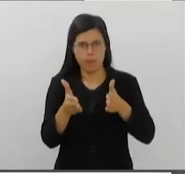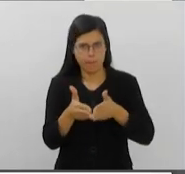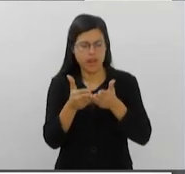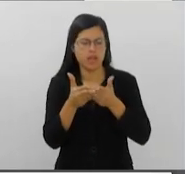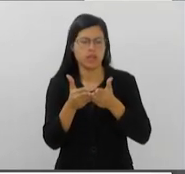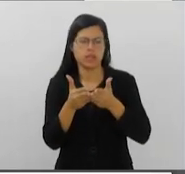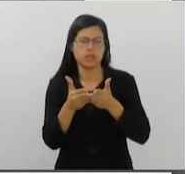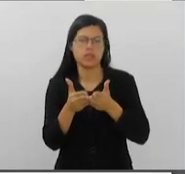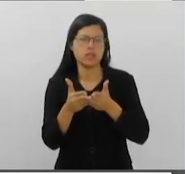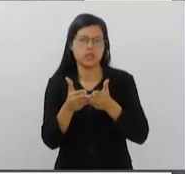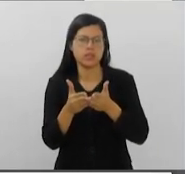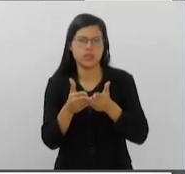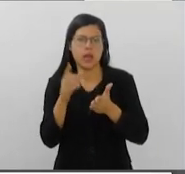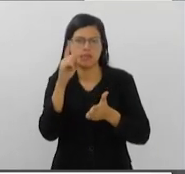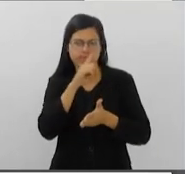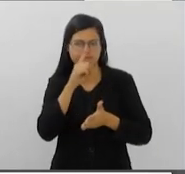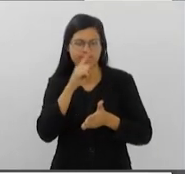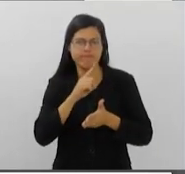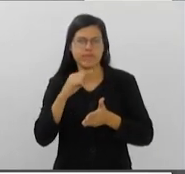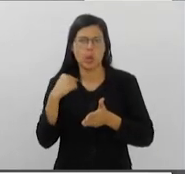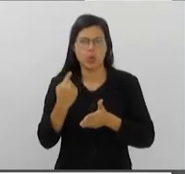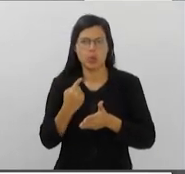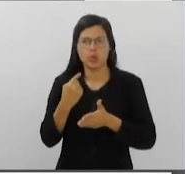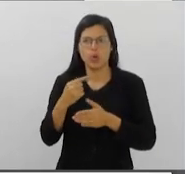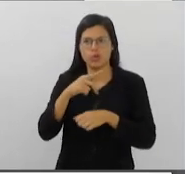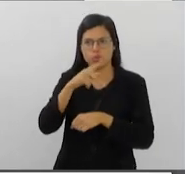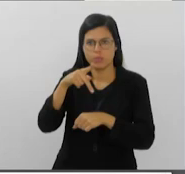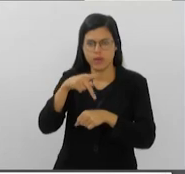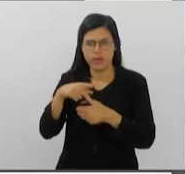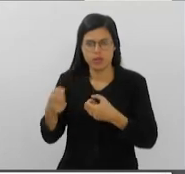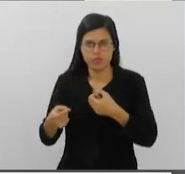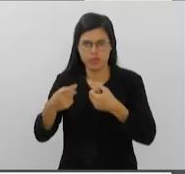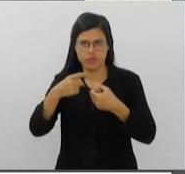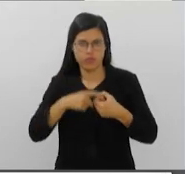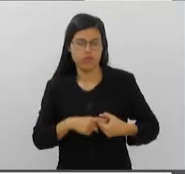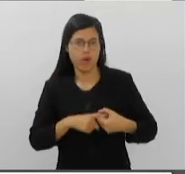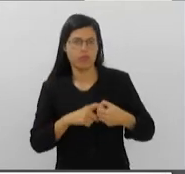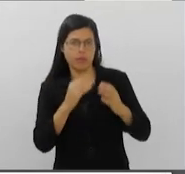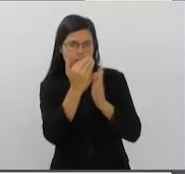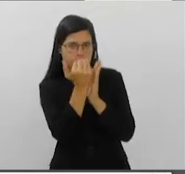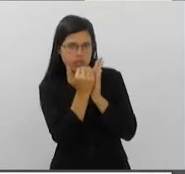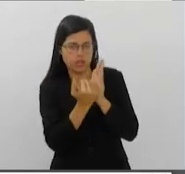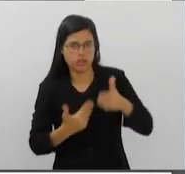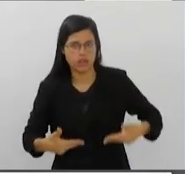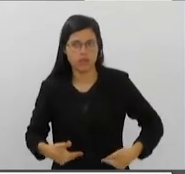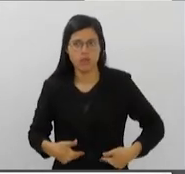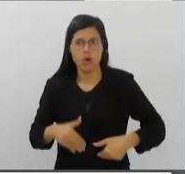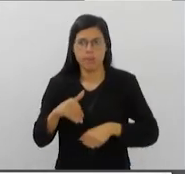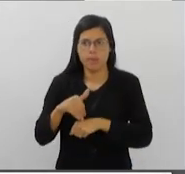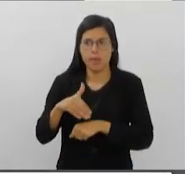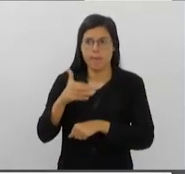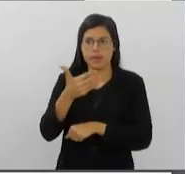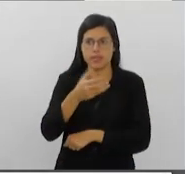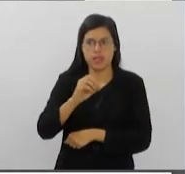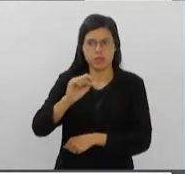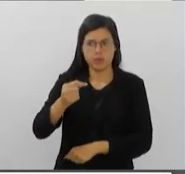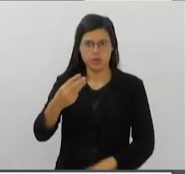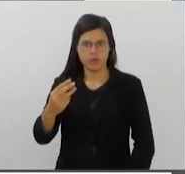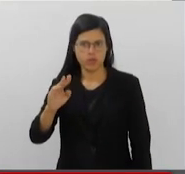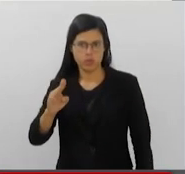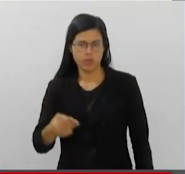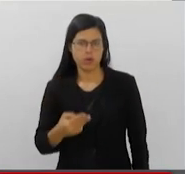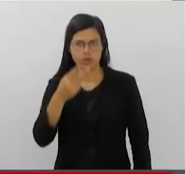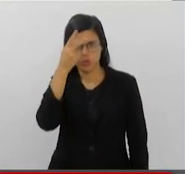nosso país, e o nosso país retorna ao mapa da fome, com mais de 10 milhões de pessoas em situação de insegurança alimentar